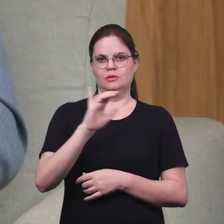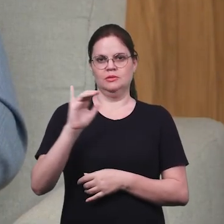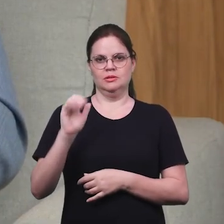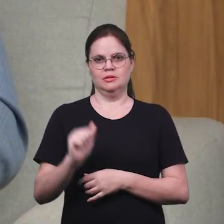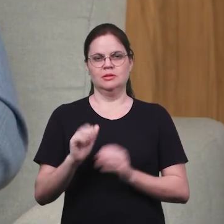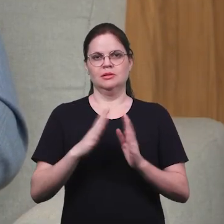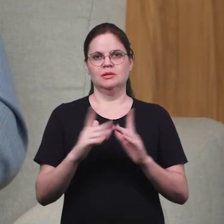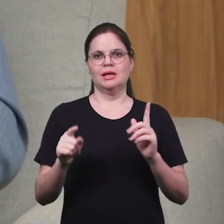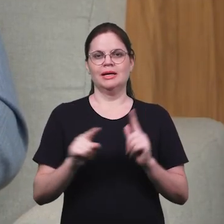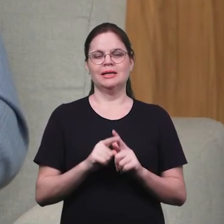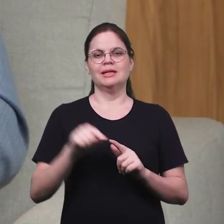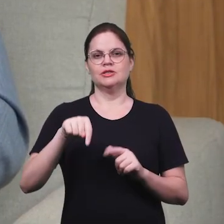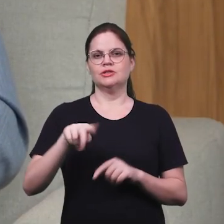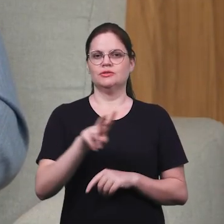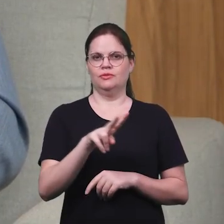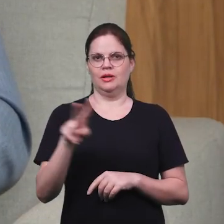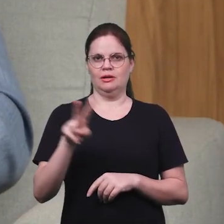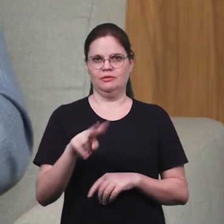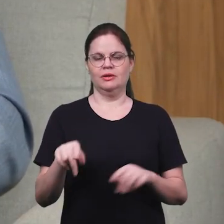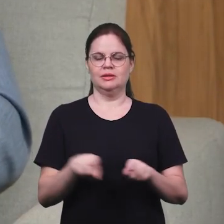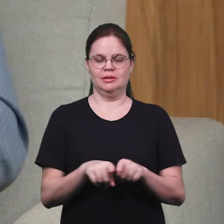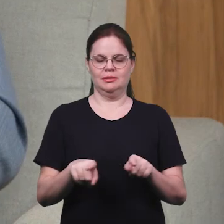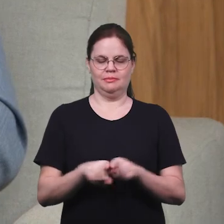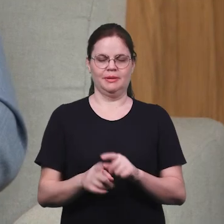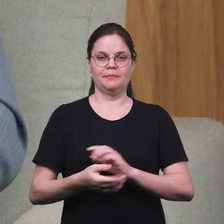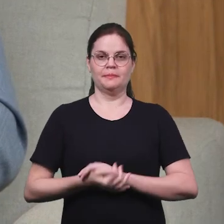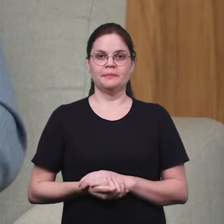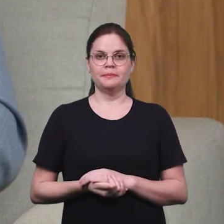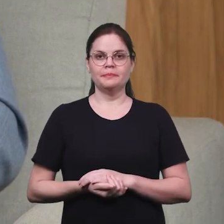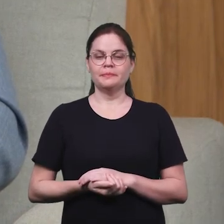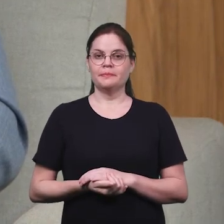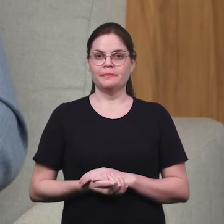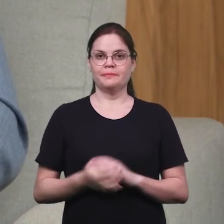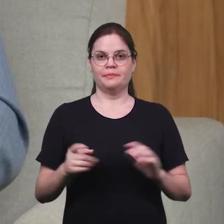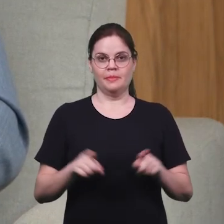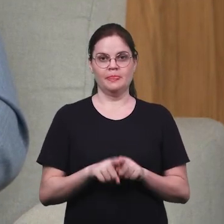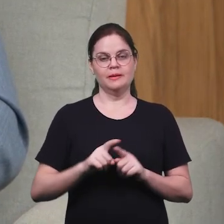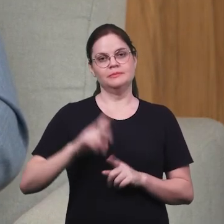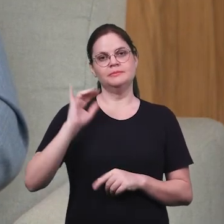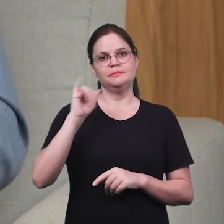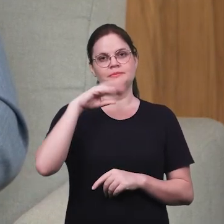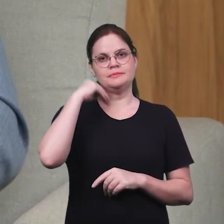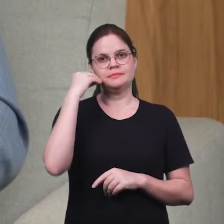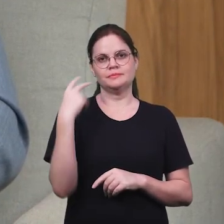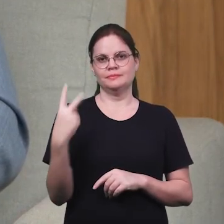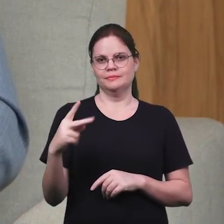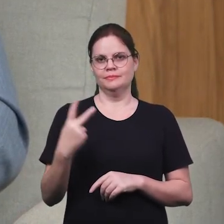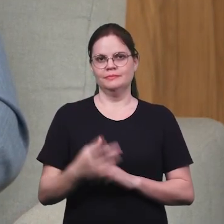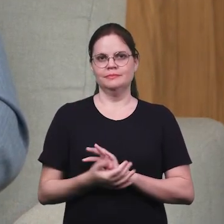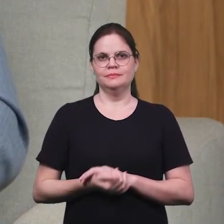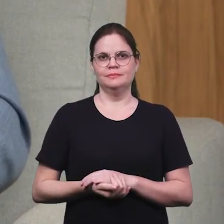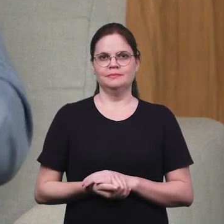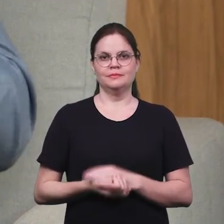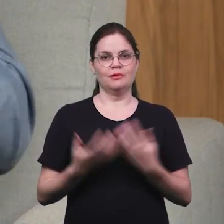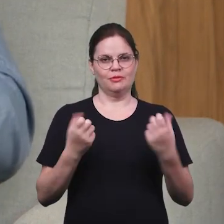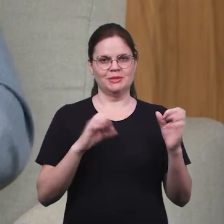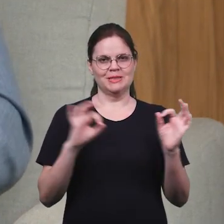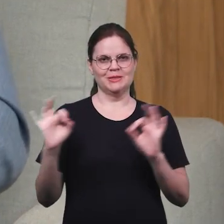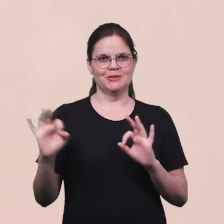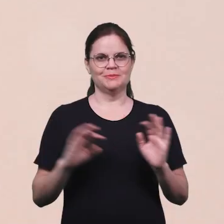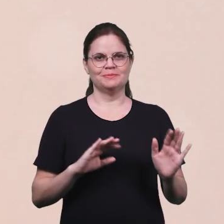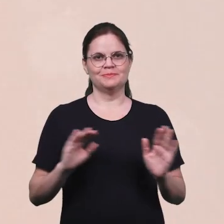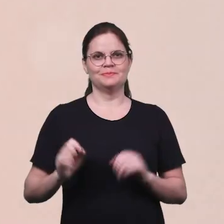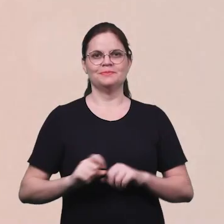da igreja de Santa Mônica 2, no município aqui de Vila Velha. Ela também conta a sua experiência com a oração. Vamos